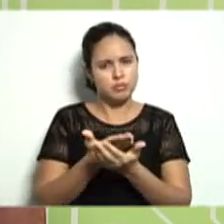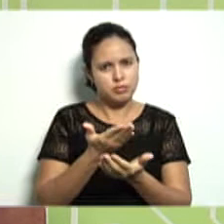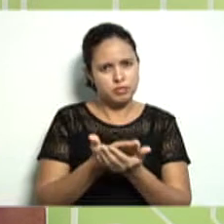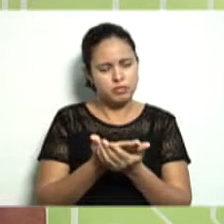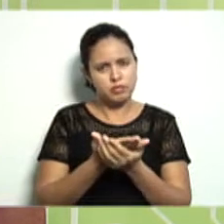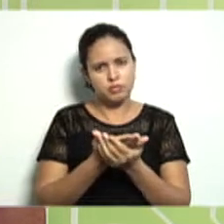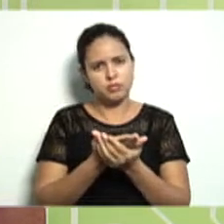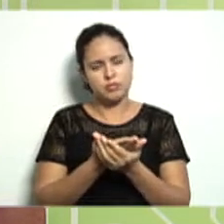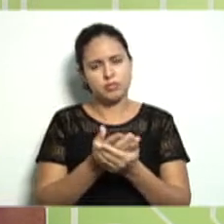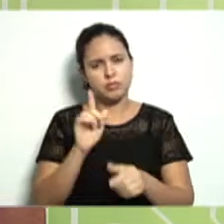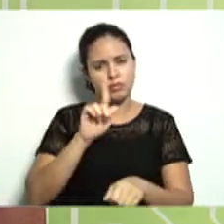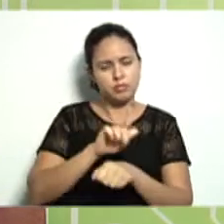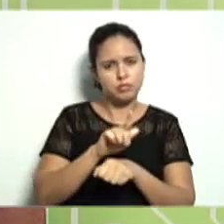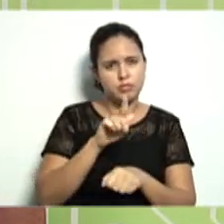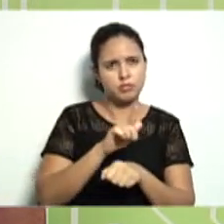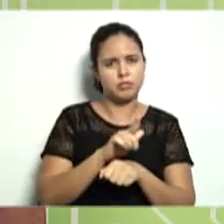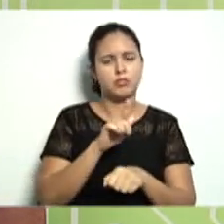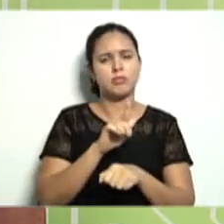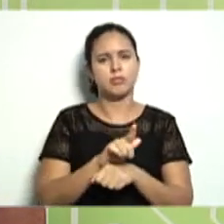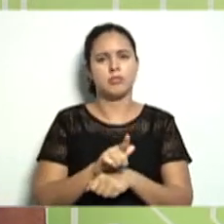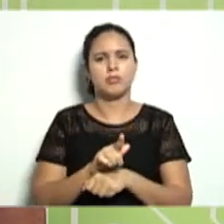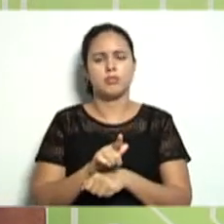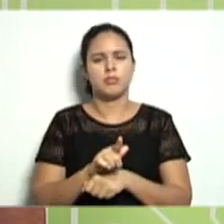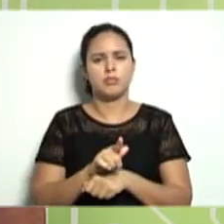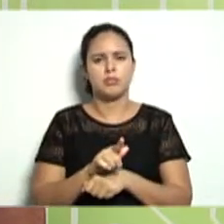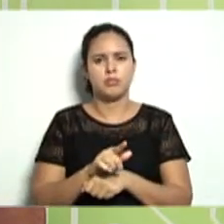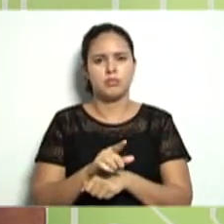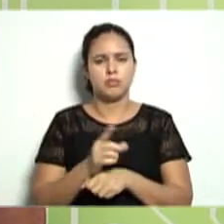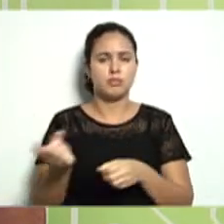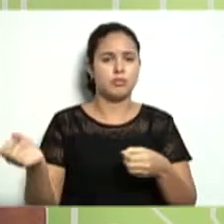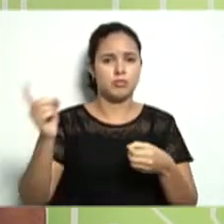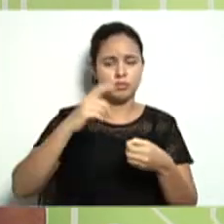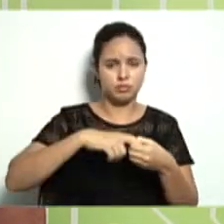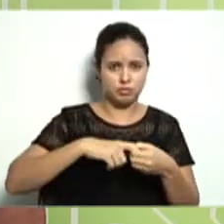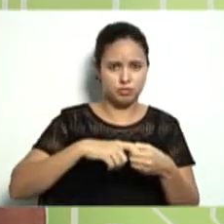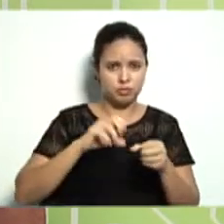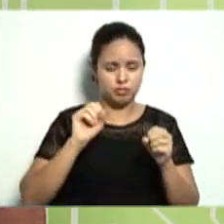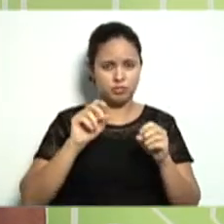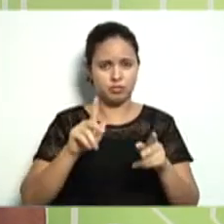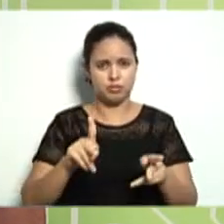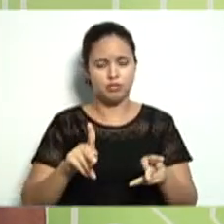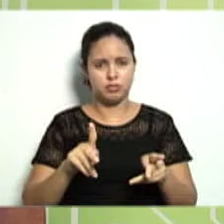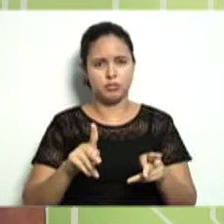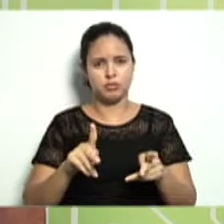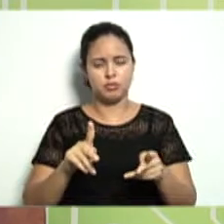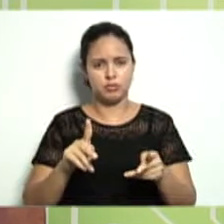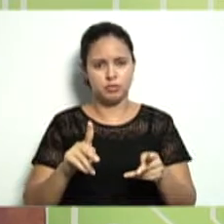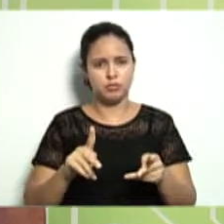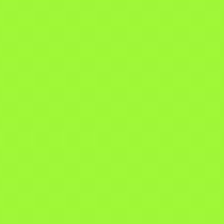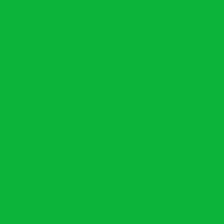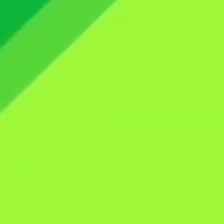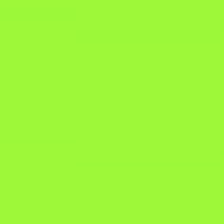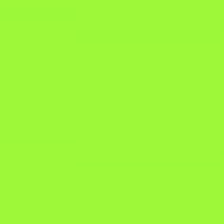ao gerente empreendedor, e aí nós retornamos aí com as correções da atividade de